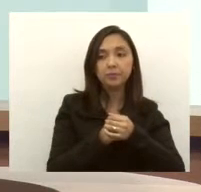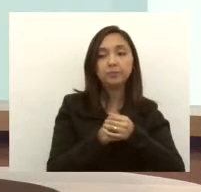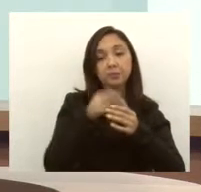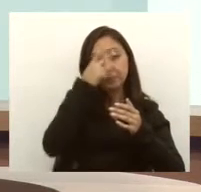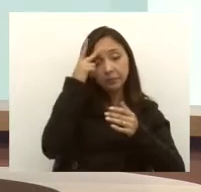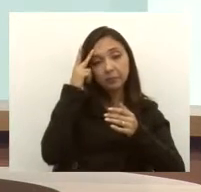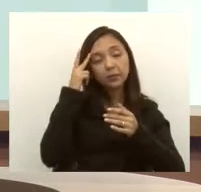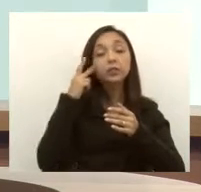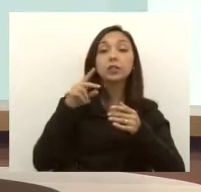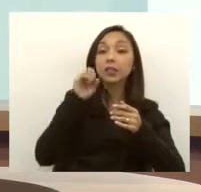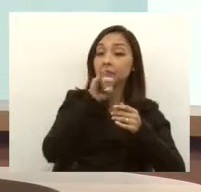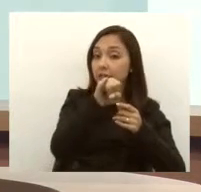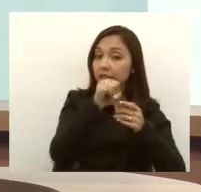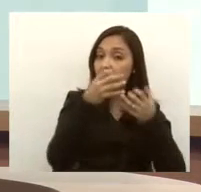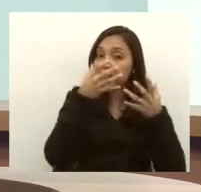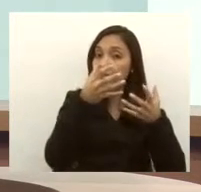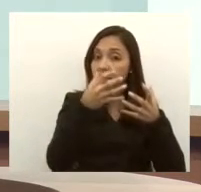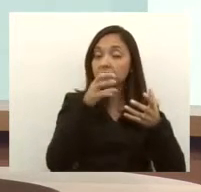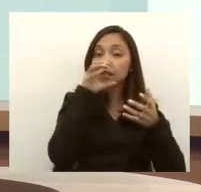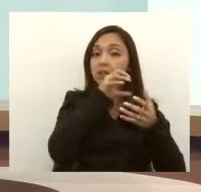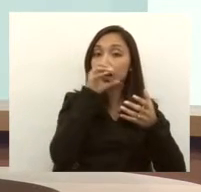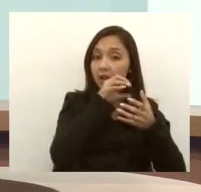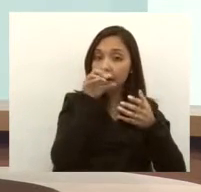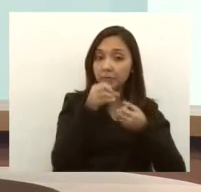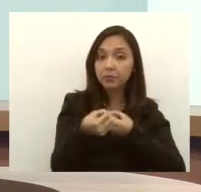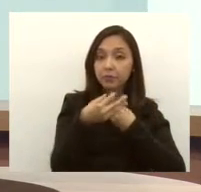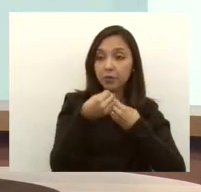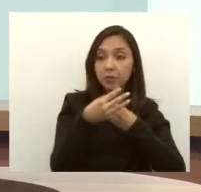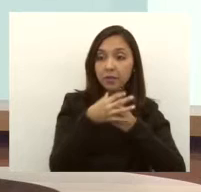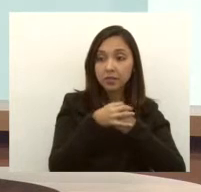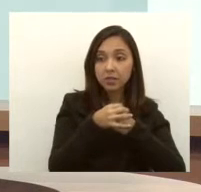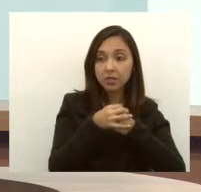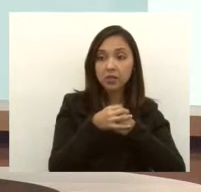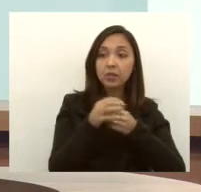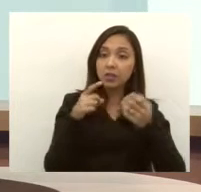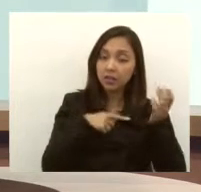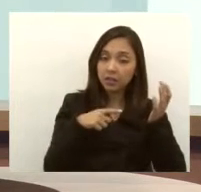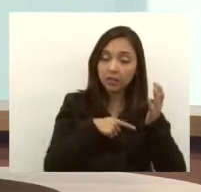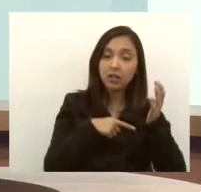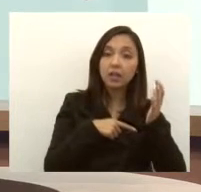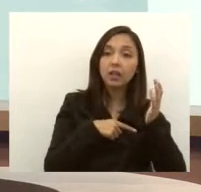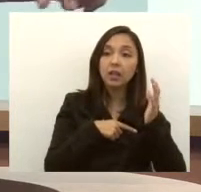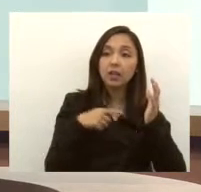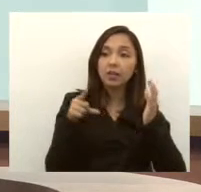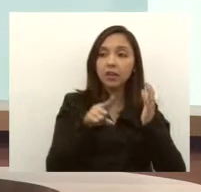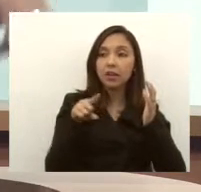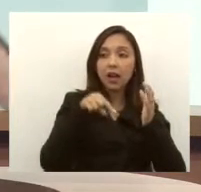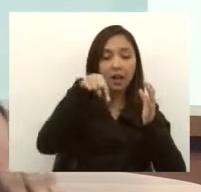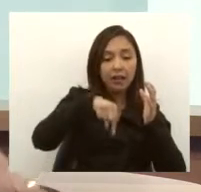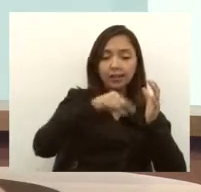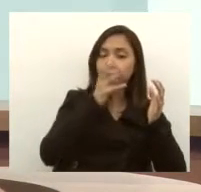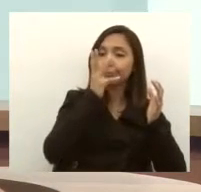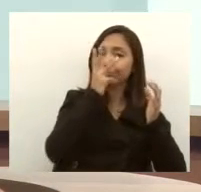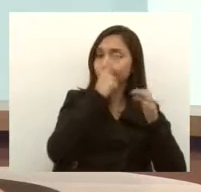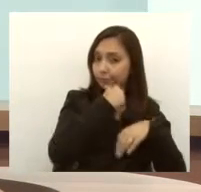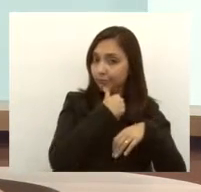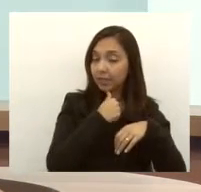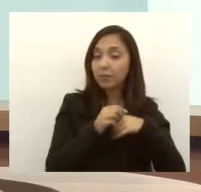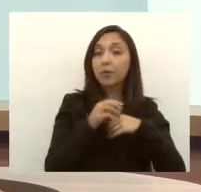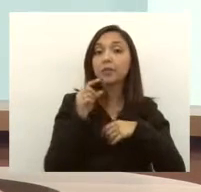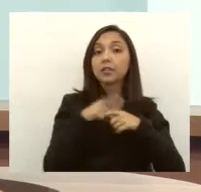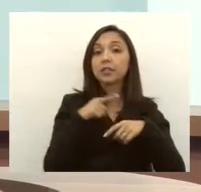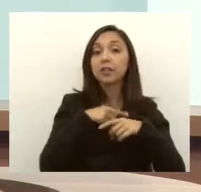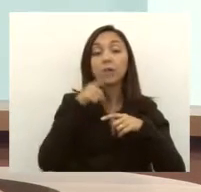presente, se o vereador quiser informação urgente, olha, o presidente tem requerimento, está no plenário. Não, aqui demora. Nós